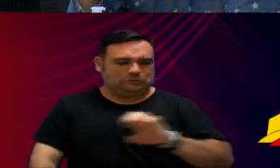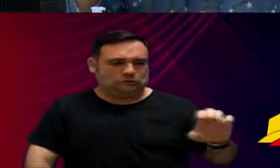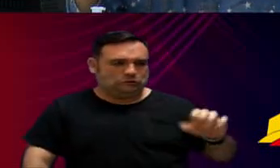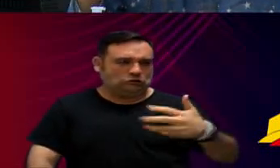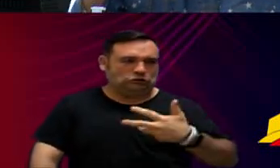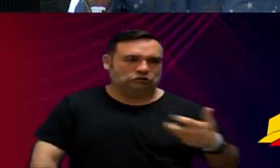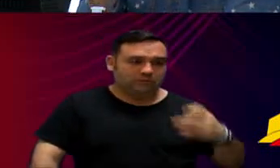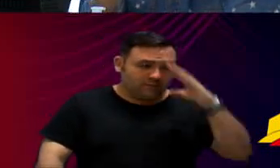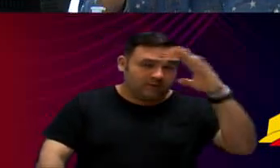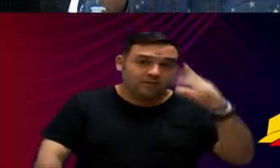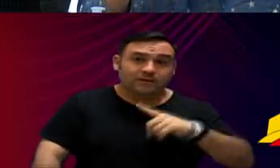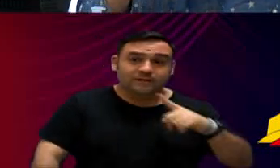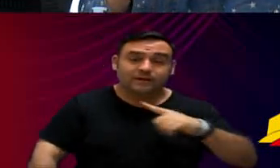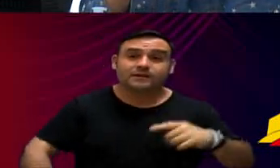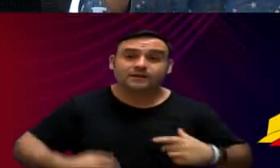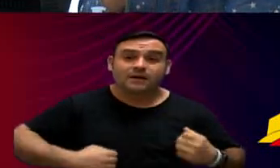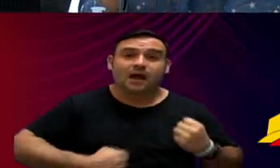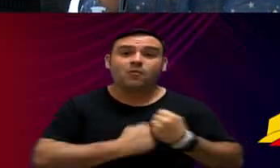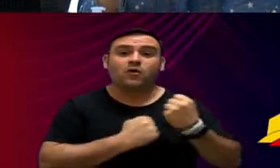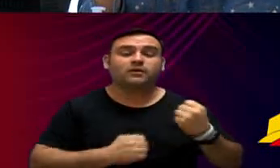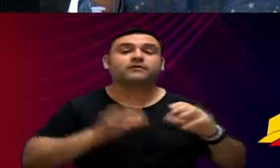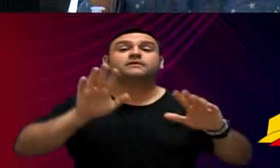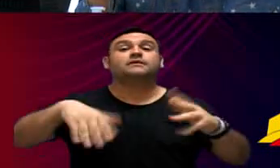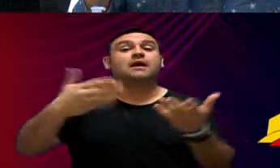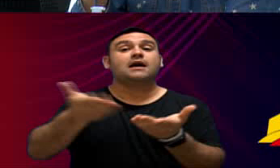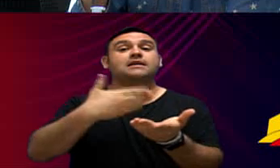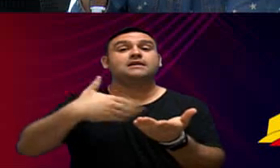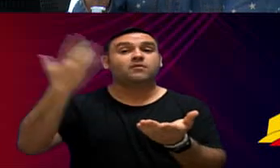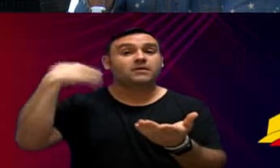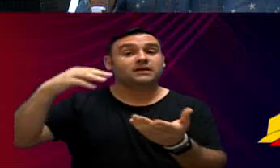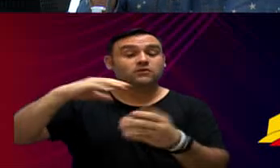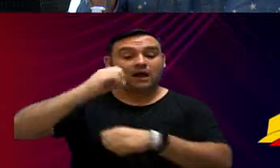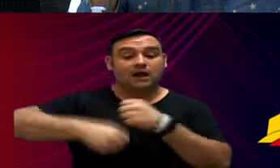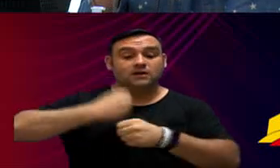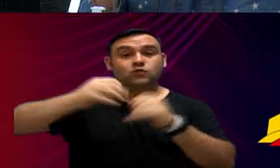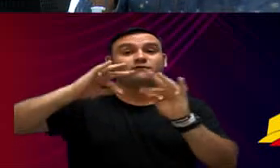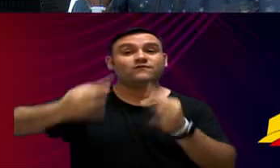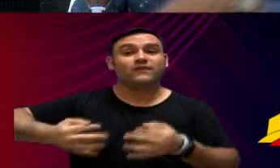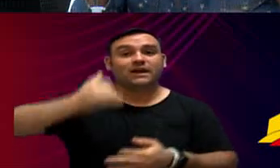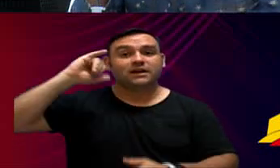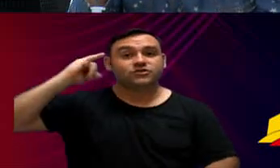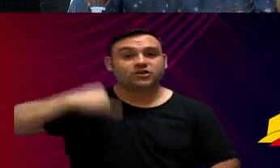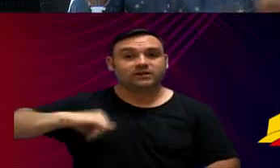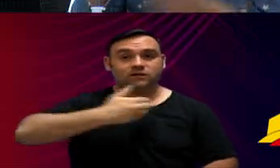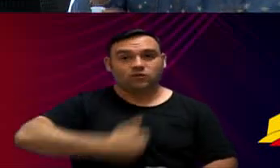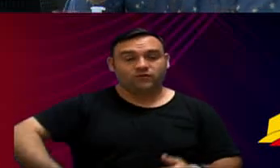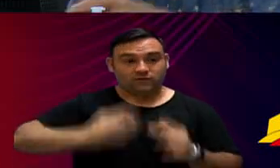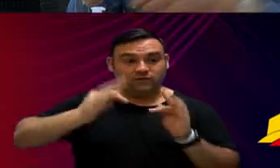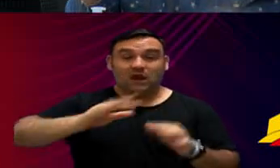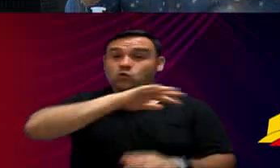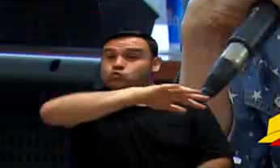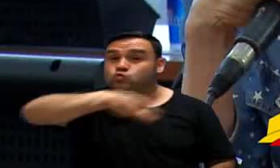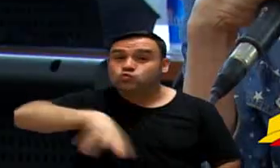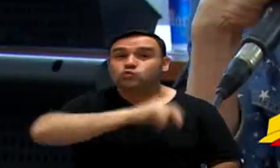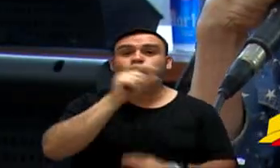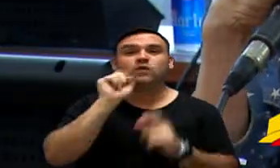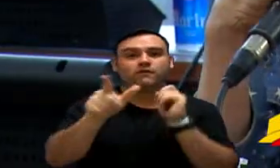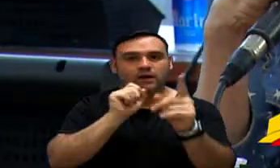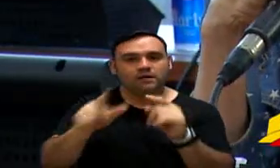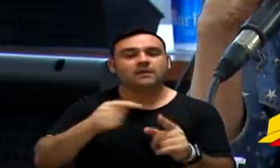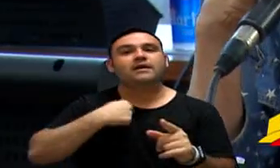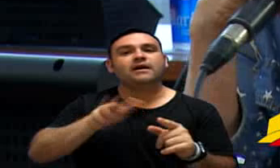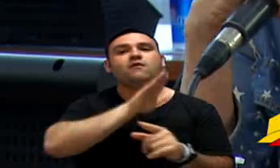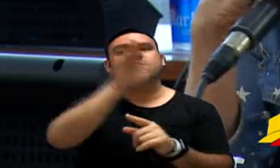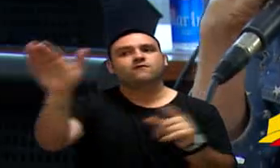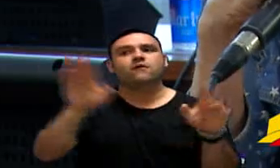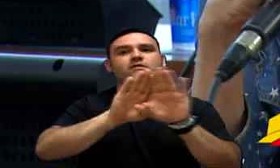esquerdista apoiado Aqueles por eles. Aqueles livros foram comprados no final do ano no governo Jaqueline, todos nós criticamos. Eu fui na Arena